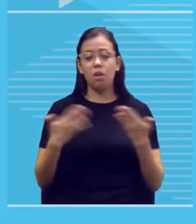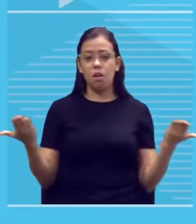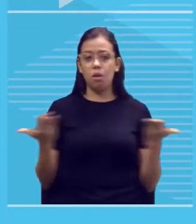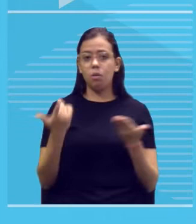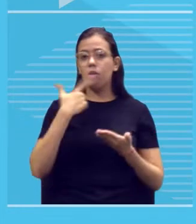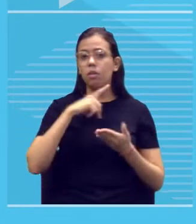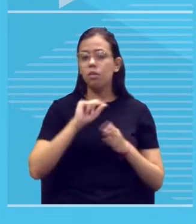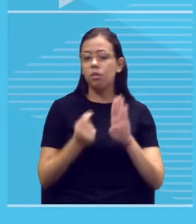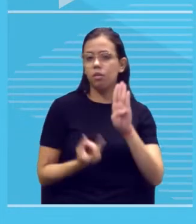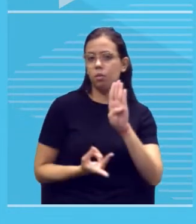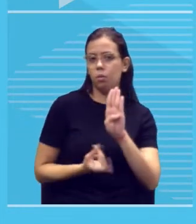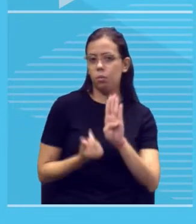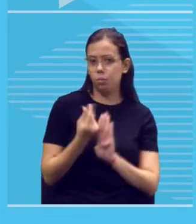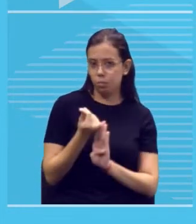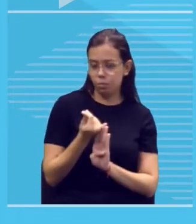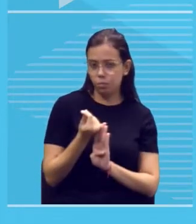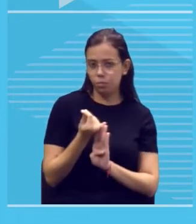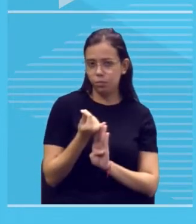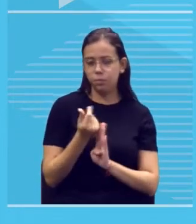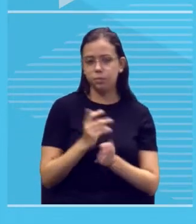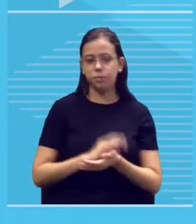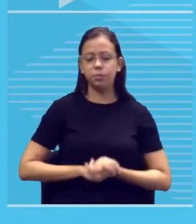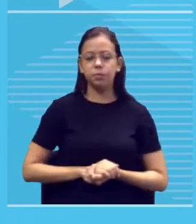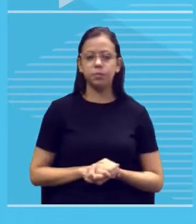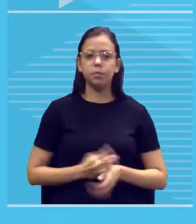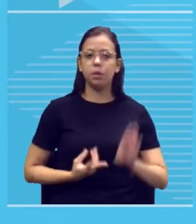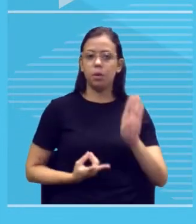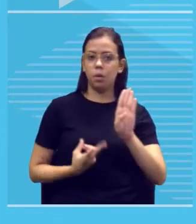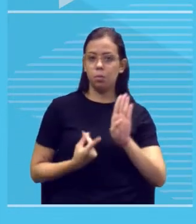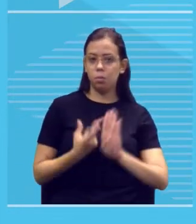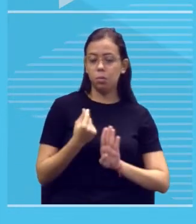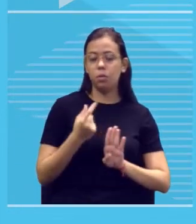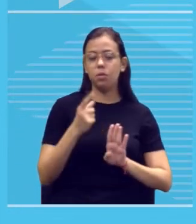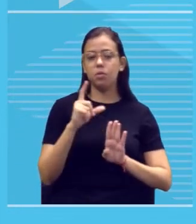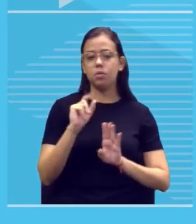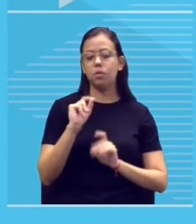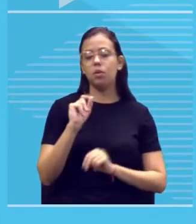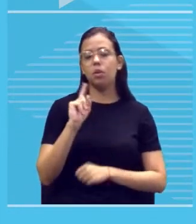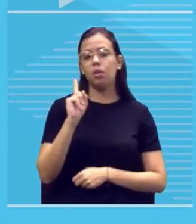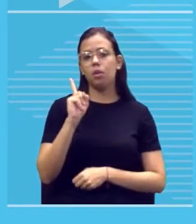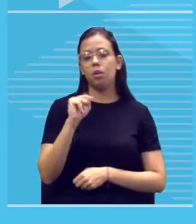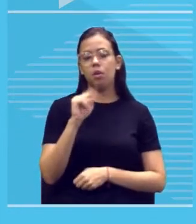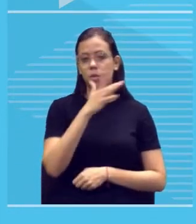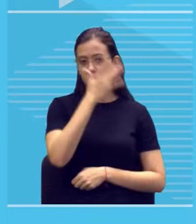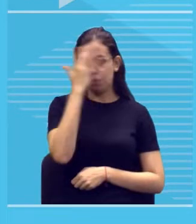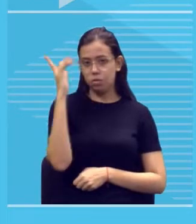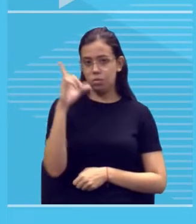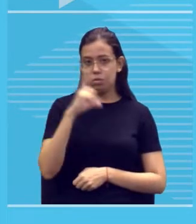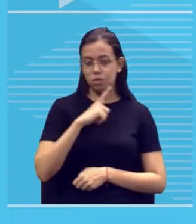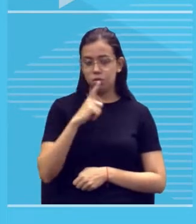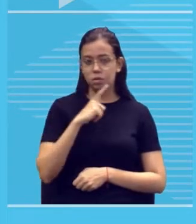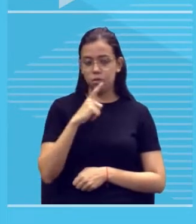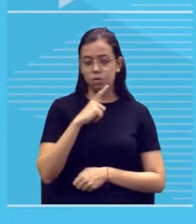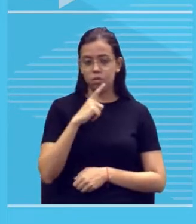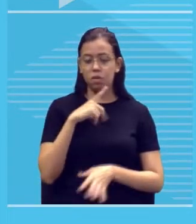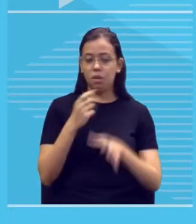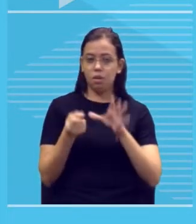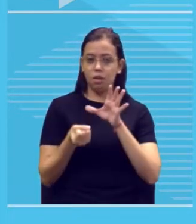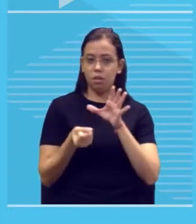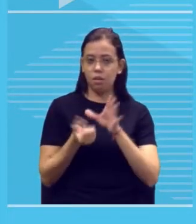é o burguês hoje o burguês é aquele que detém a produção